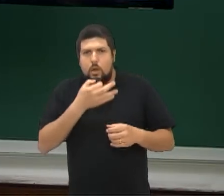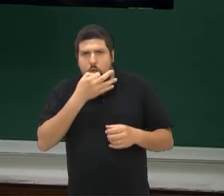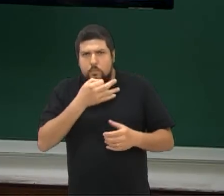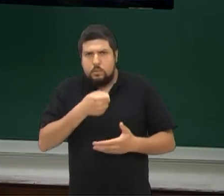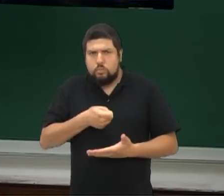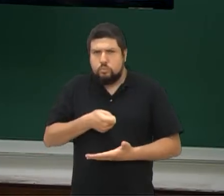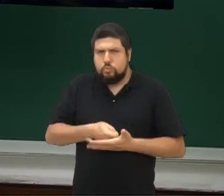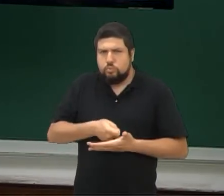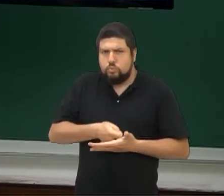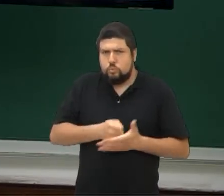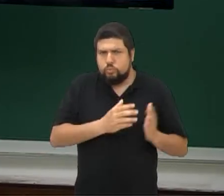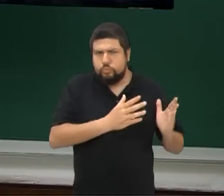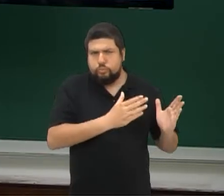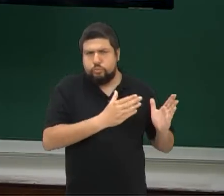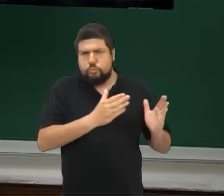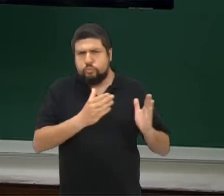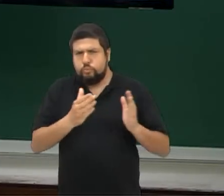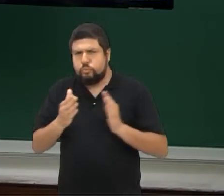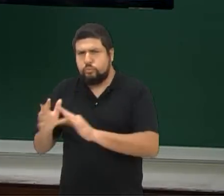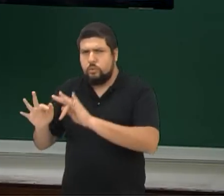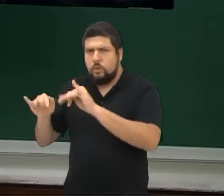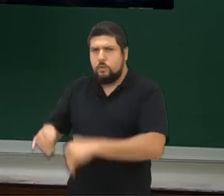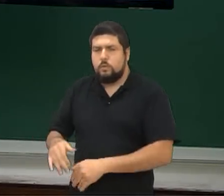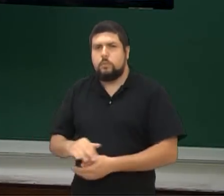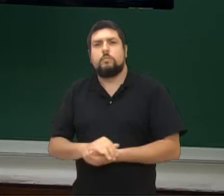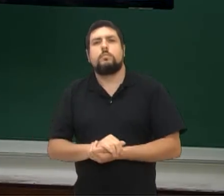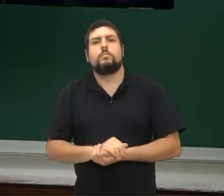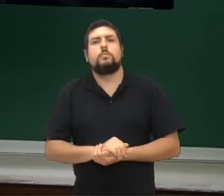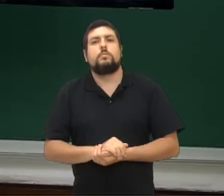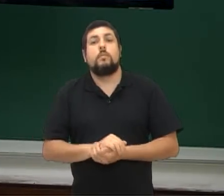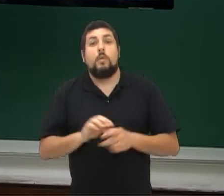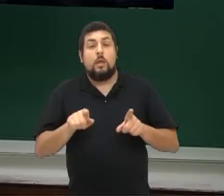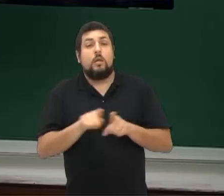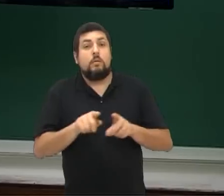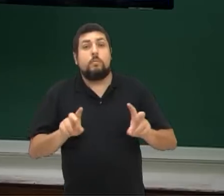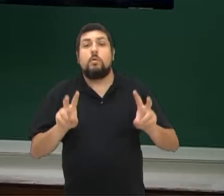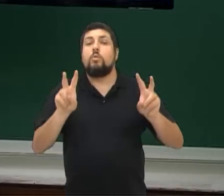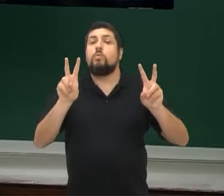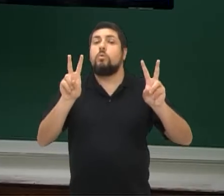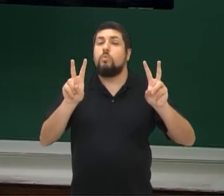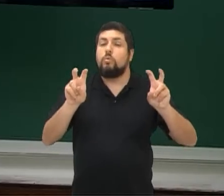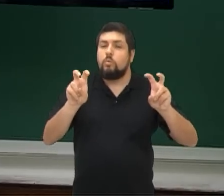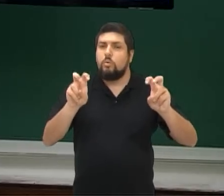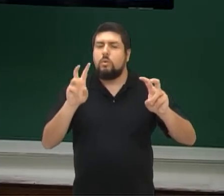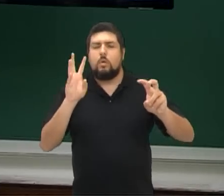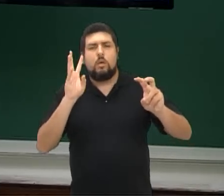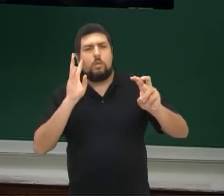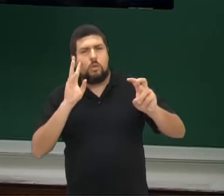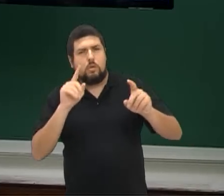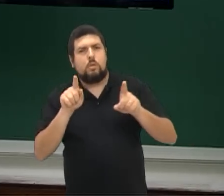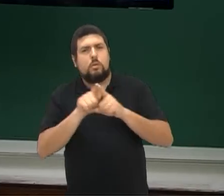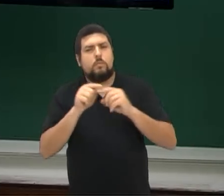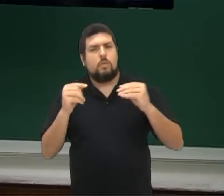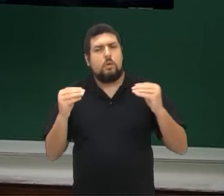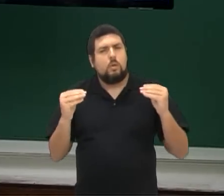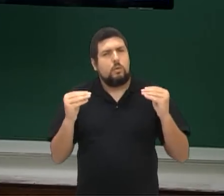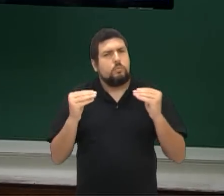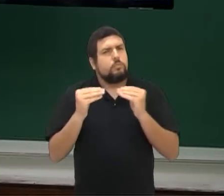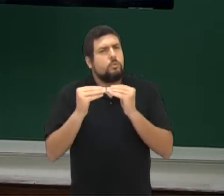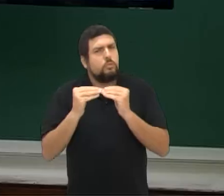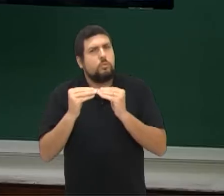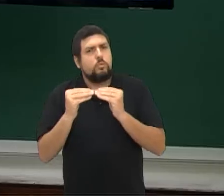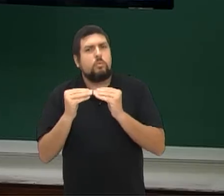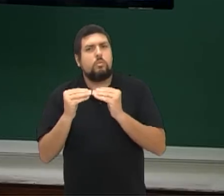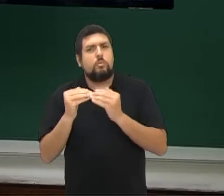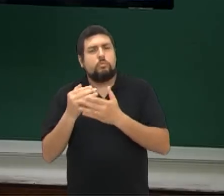até o final do texto, tá? Dar um título adequado e interessante ao conteúdo articulado. Quanto a